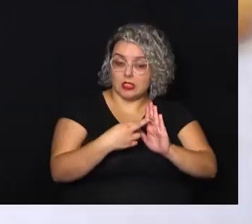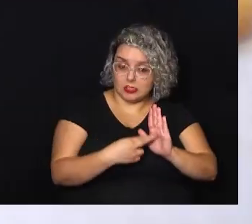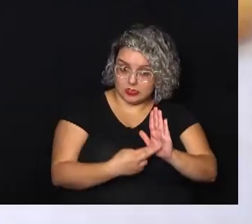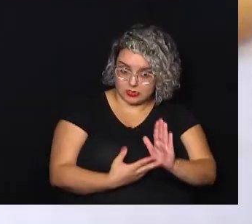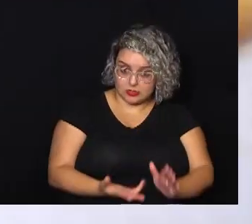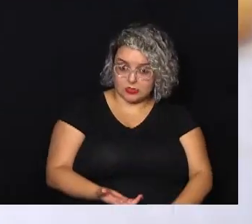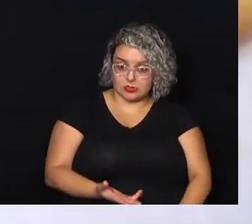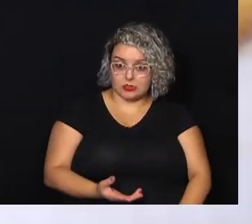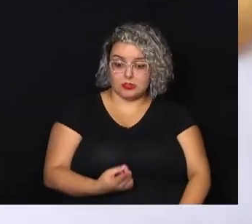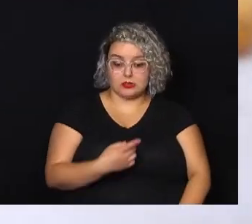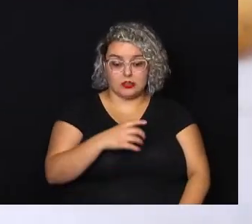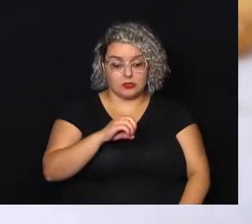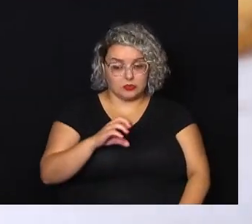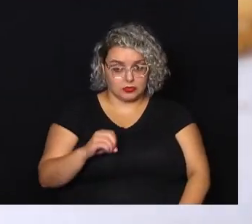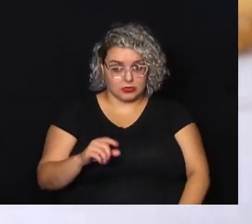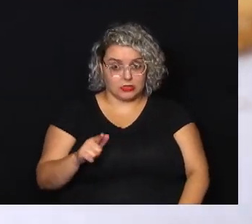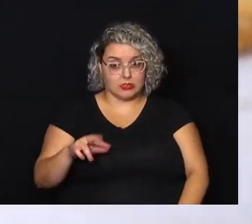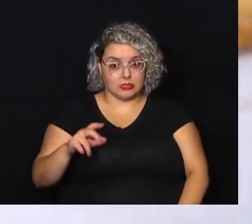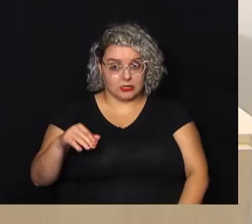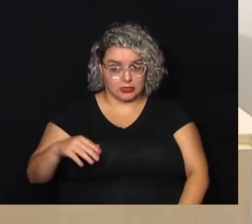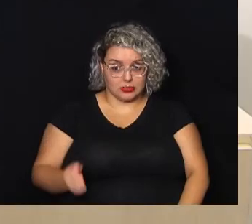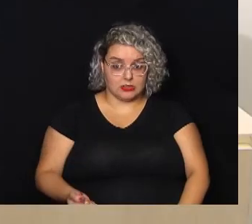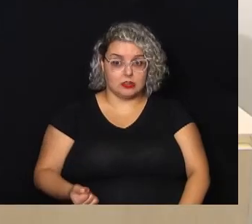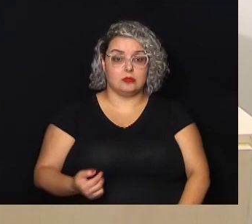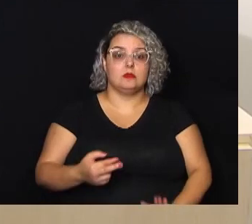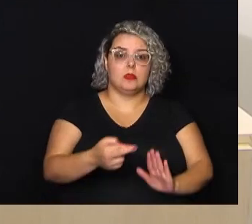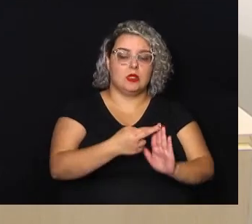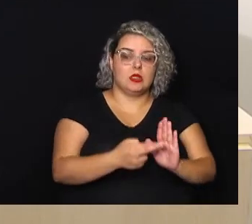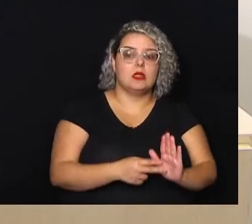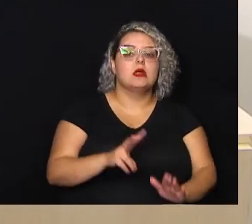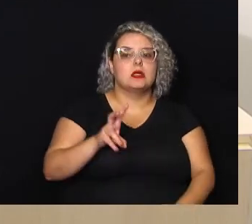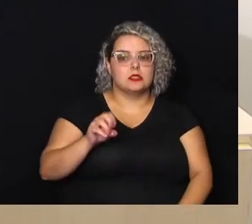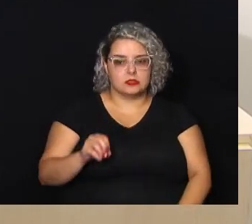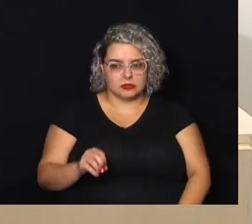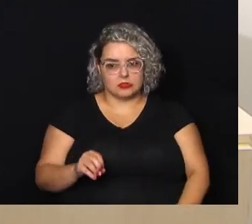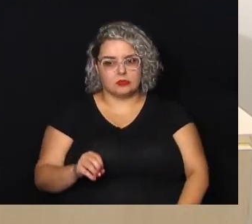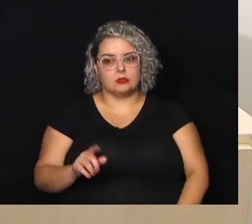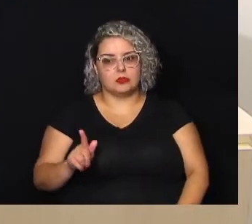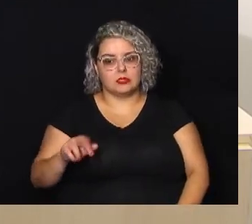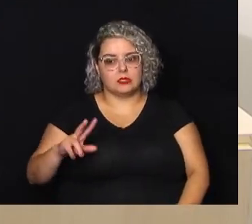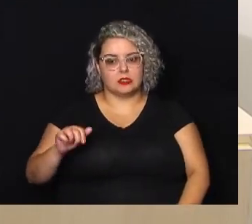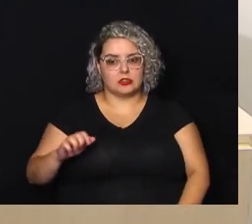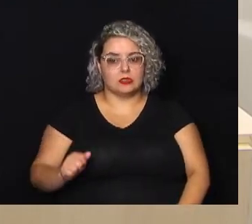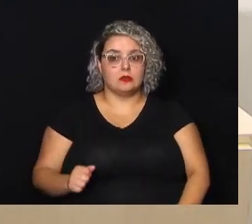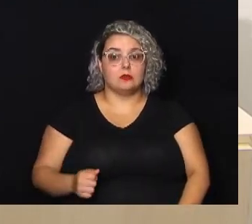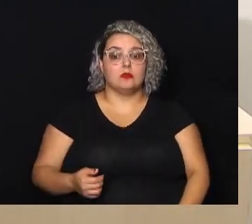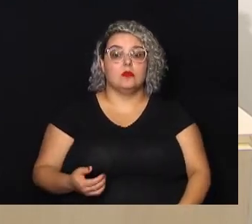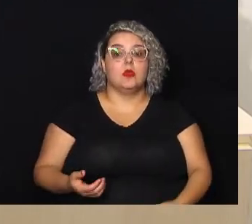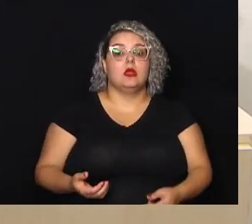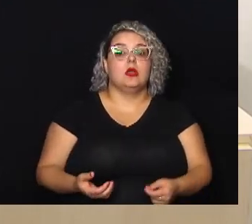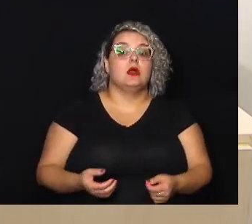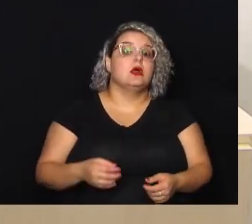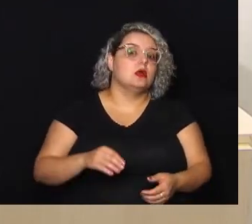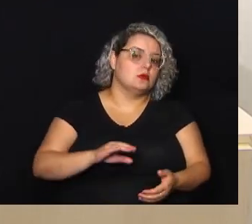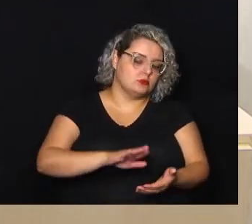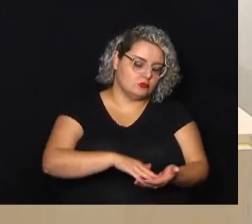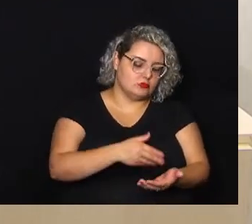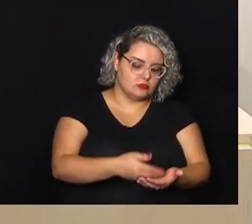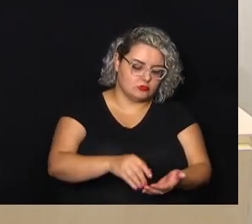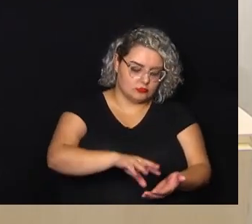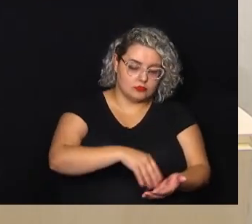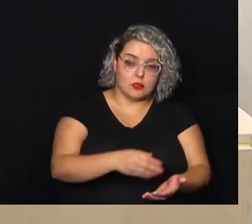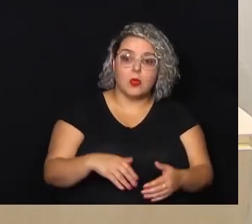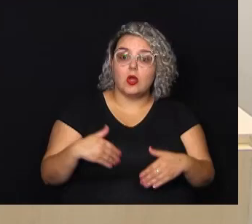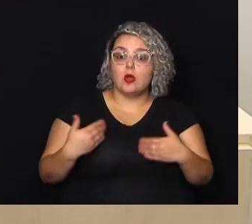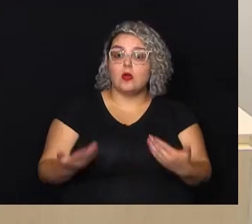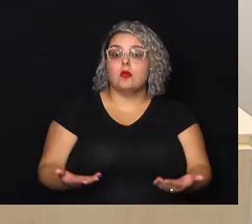na receita, são 100 gramas de açúcar para receita, e aí 50 a gente deixou para passar os biscoitos no